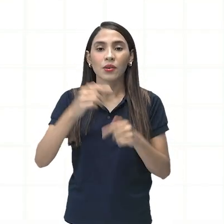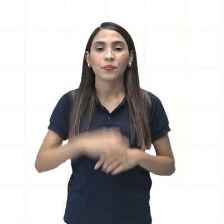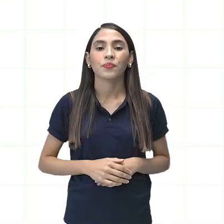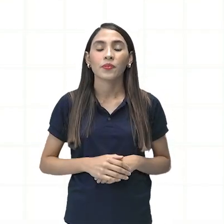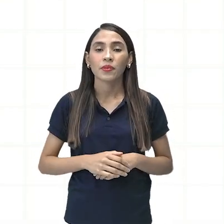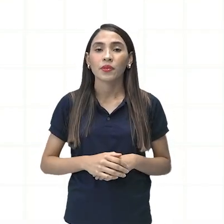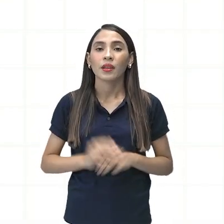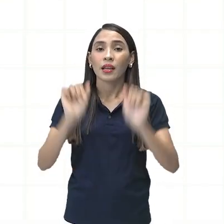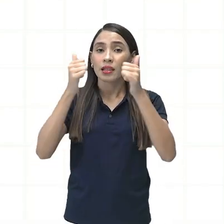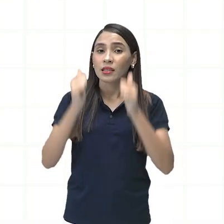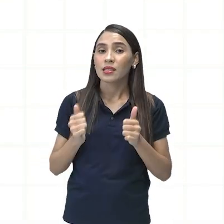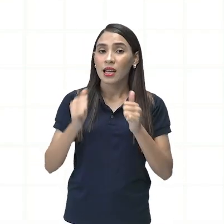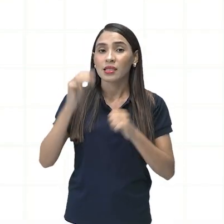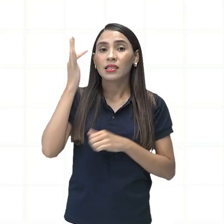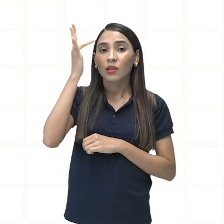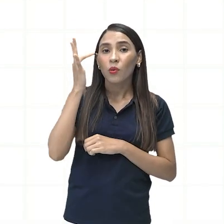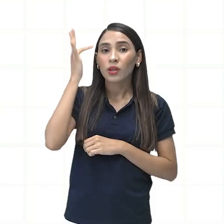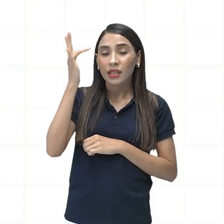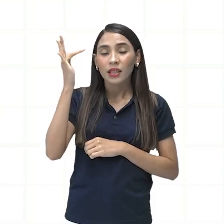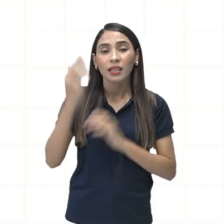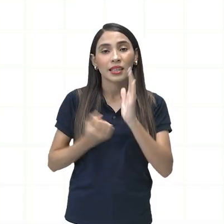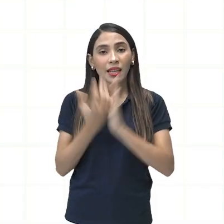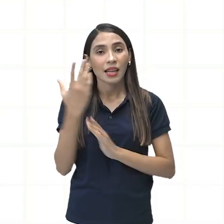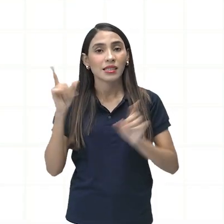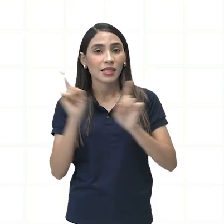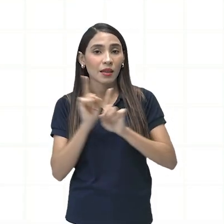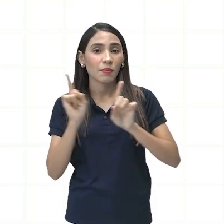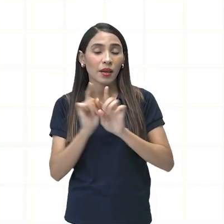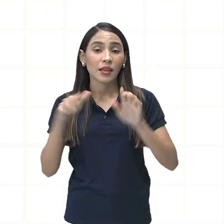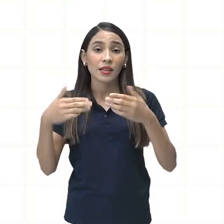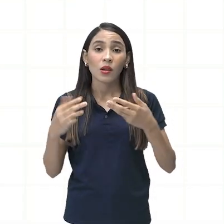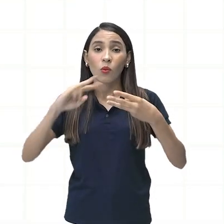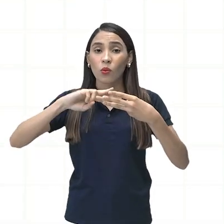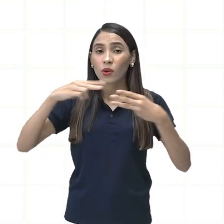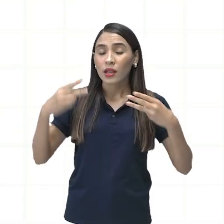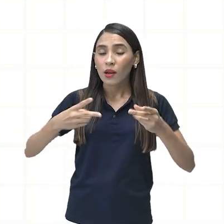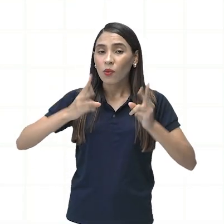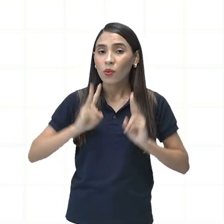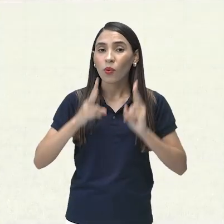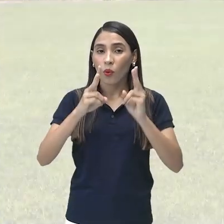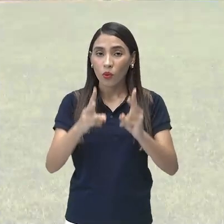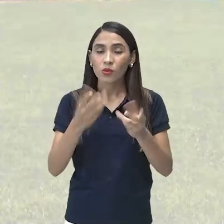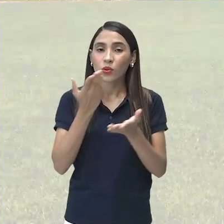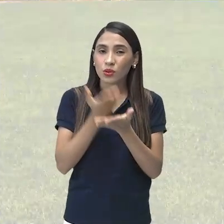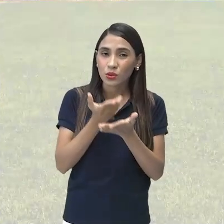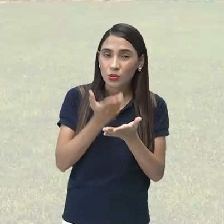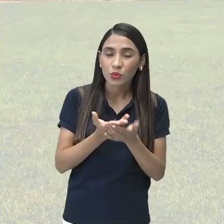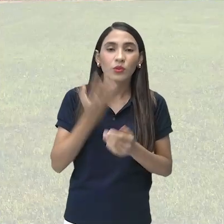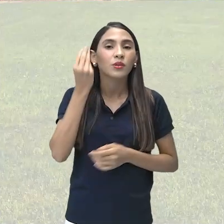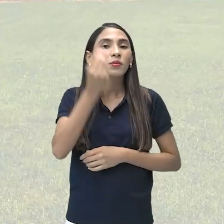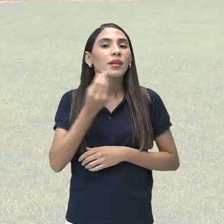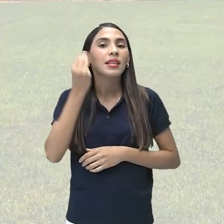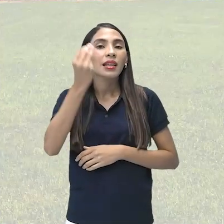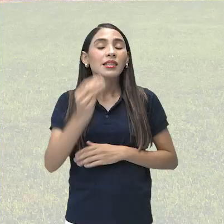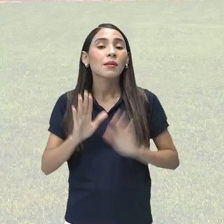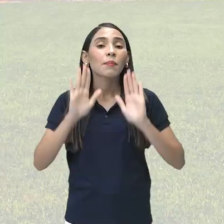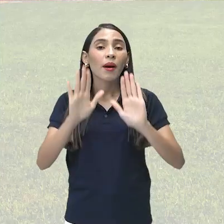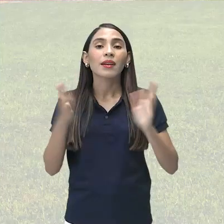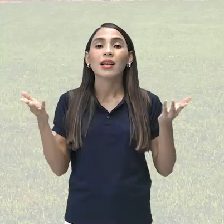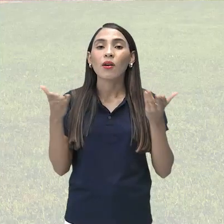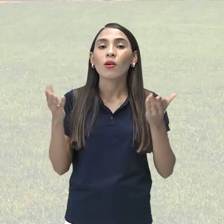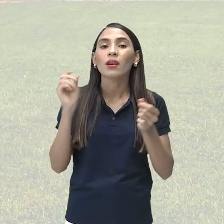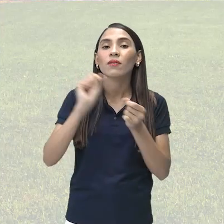que ele elaborasse as suas leis. Então, Gregor, ele continuou os seus experimentos, agora